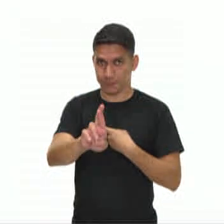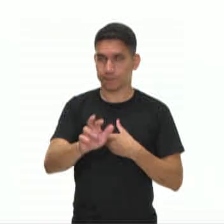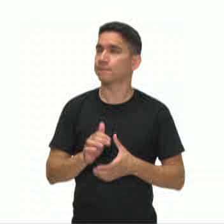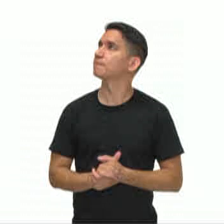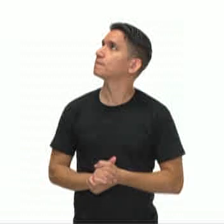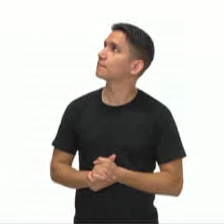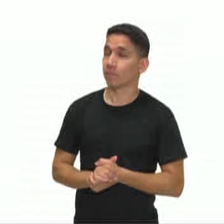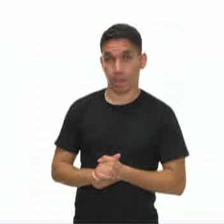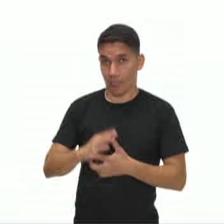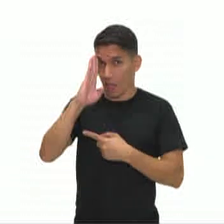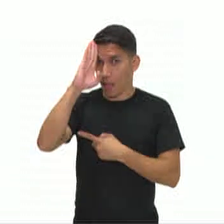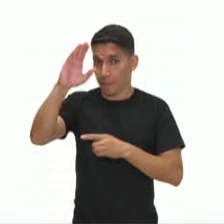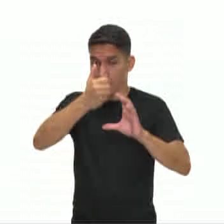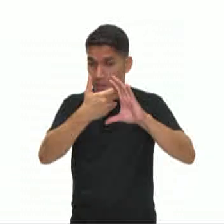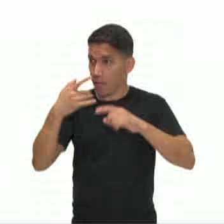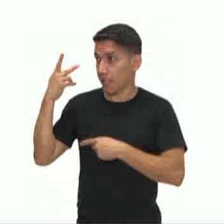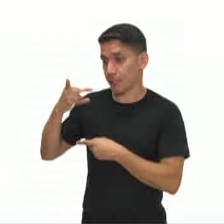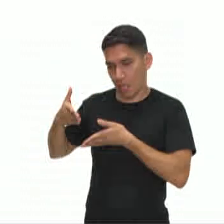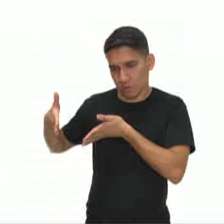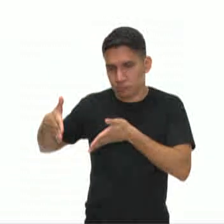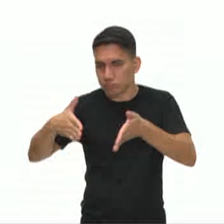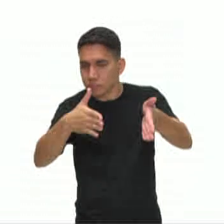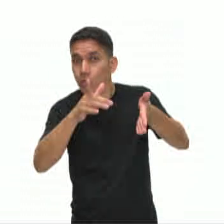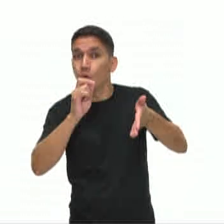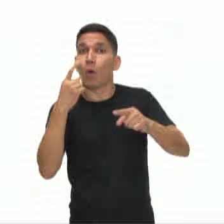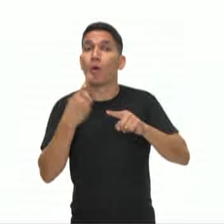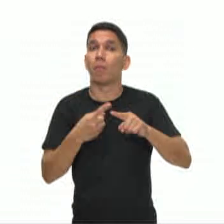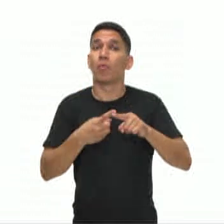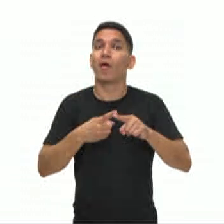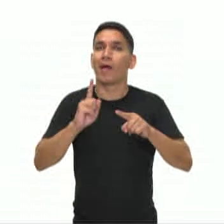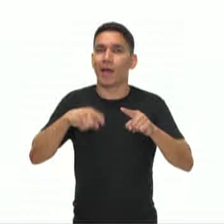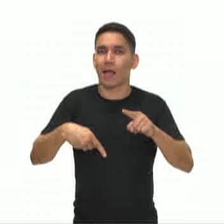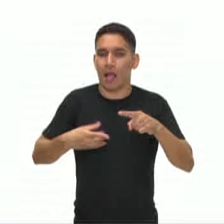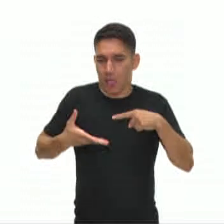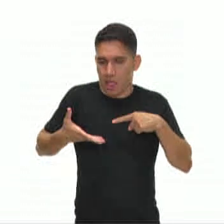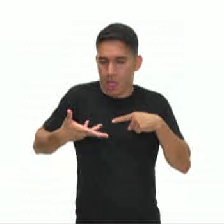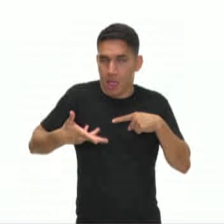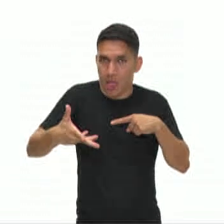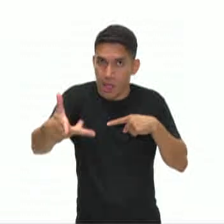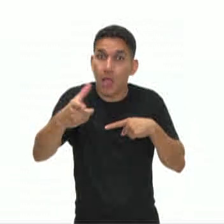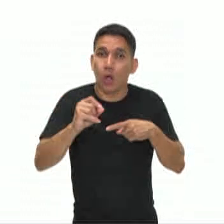principal característica do canal de Suez é a rápida